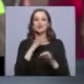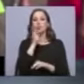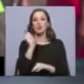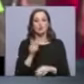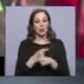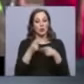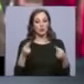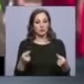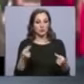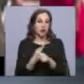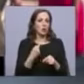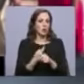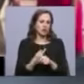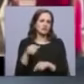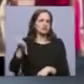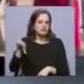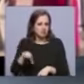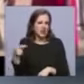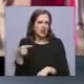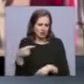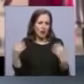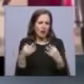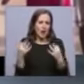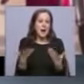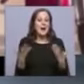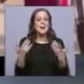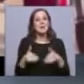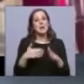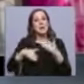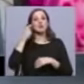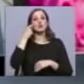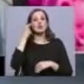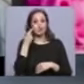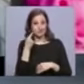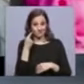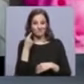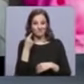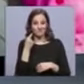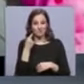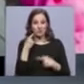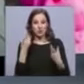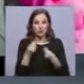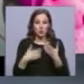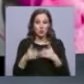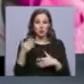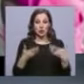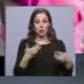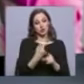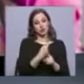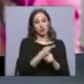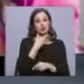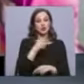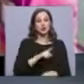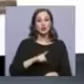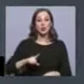claro que há coisas menos boas mas são mais conhecidas a mais do que o plano tem